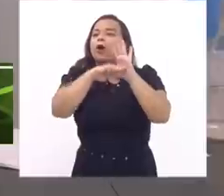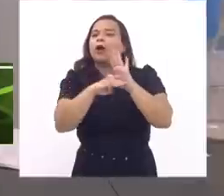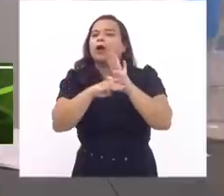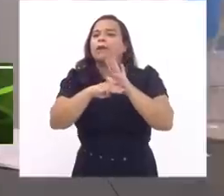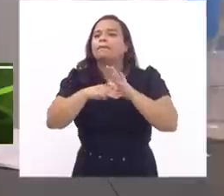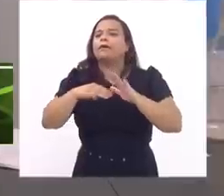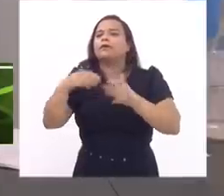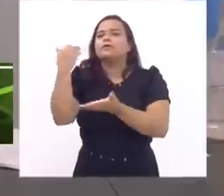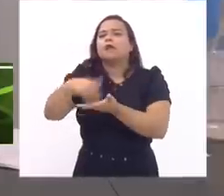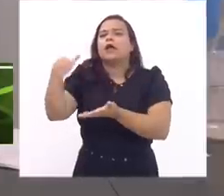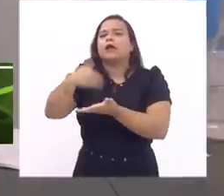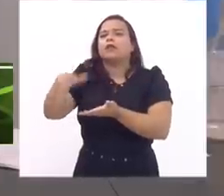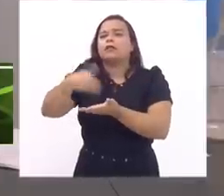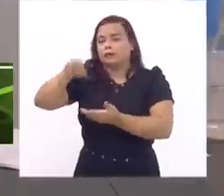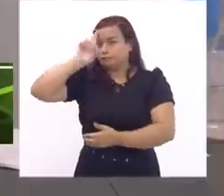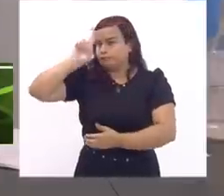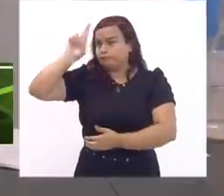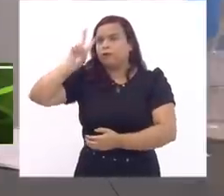Eu sou o contrário, eu vou além.